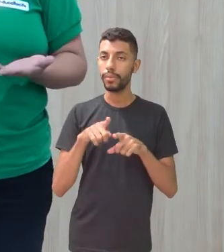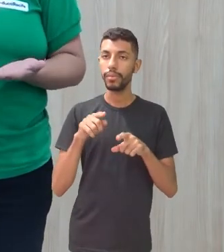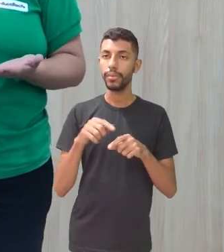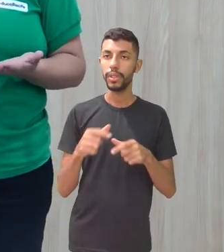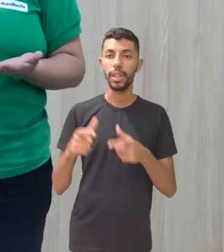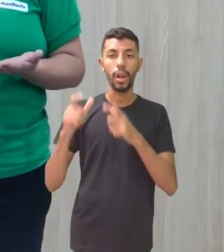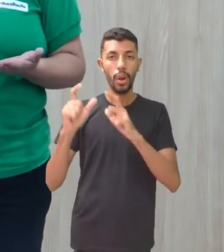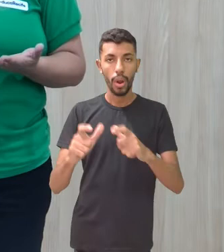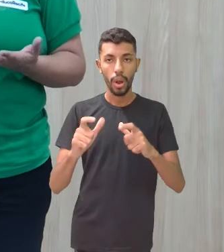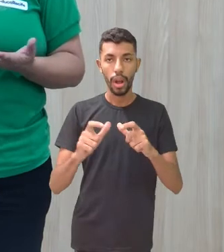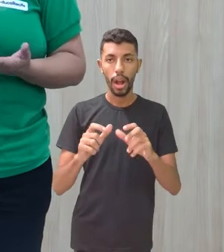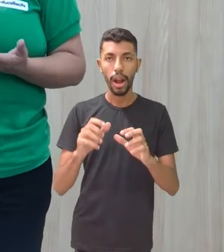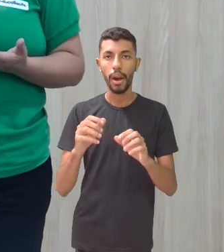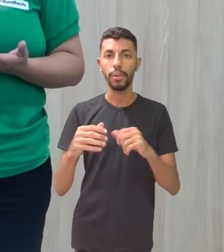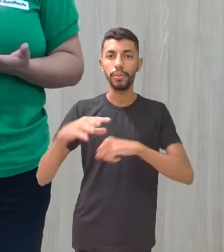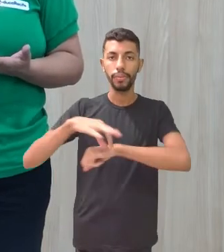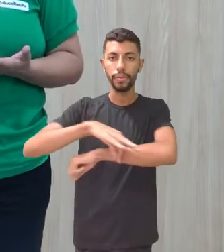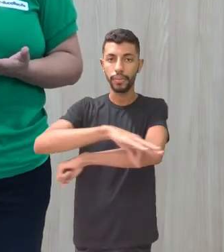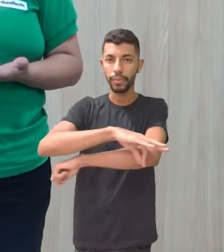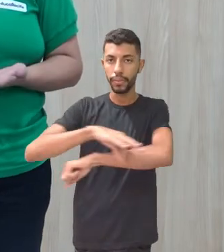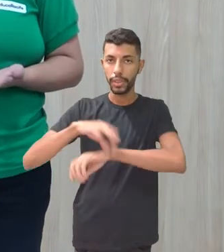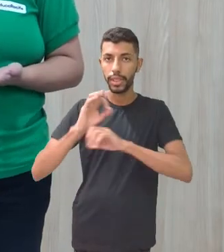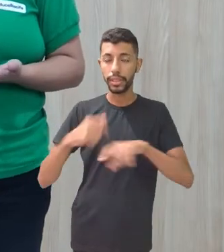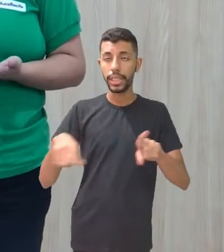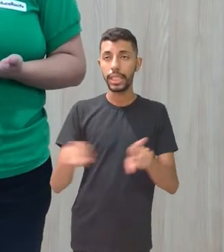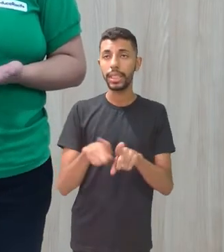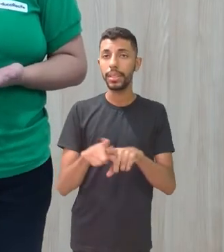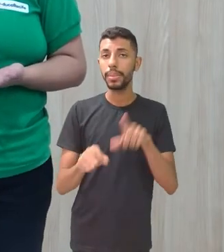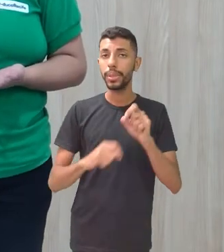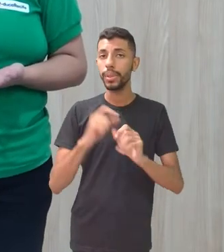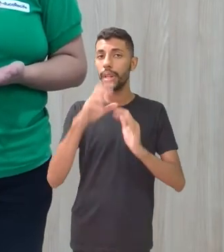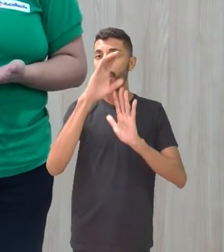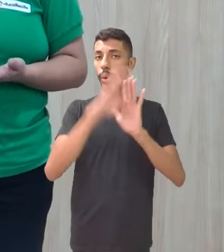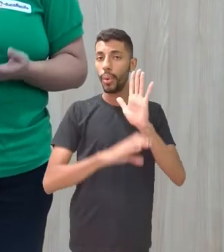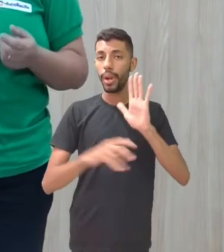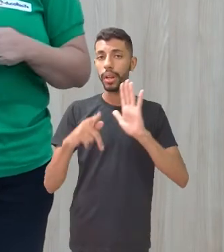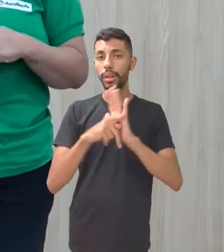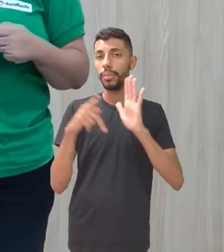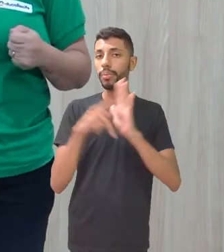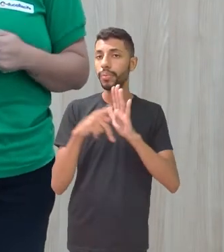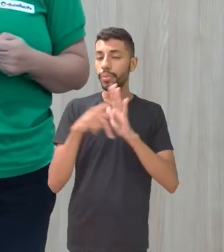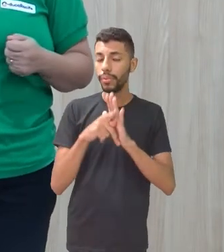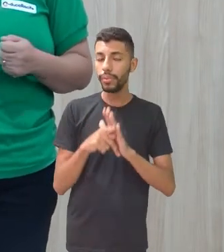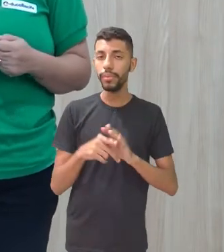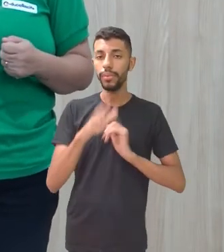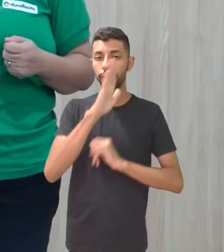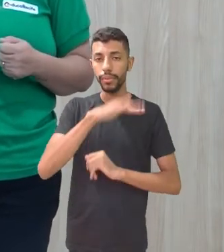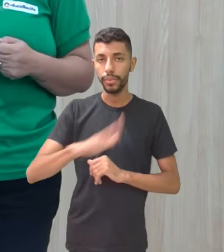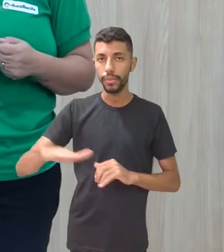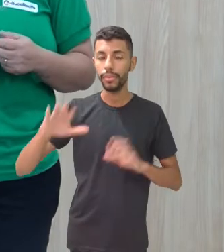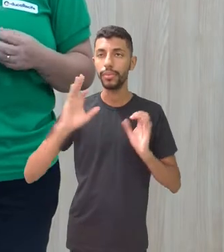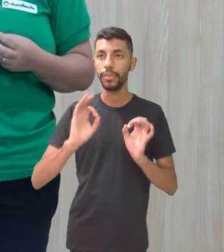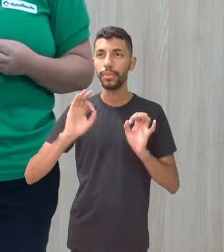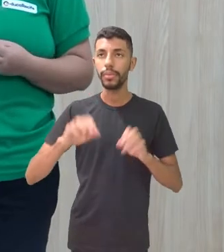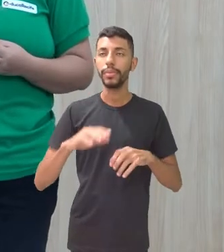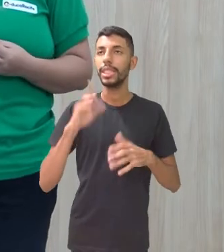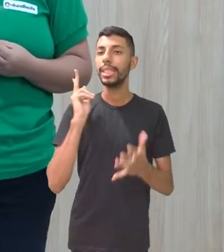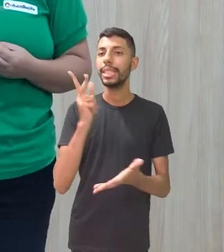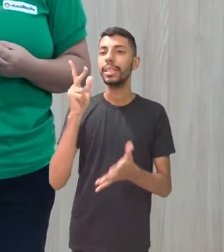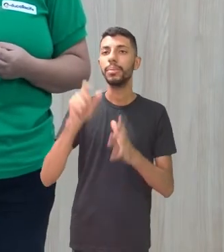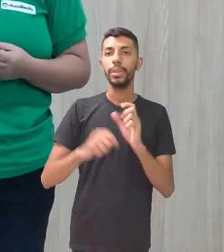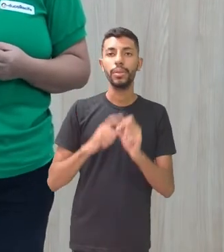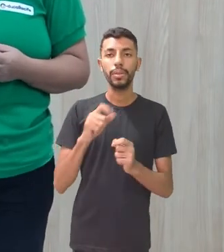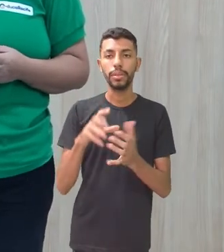do ambiente e ao currículo dessas crianças, sempre com registro do professor, sempre com esse